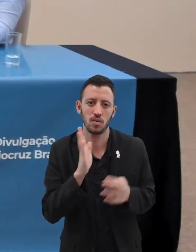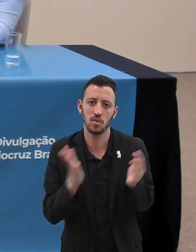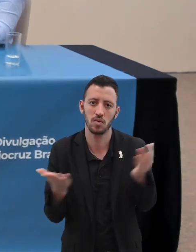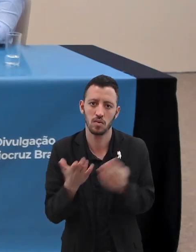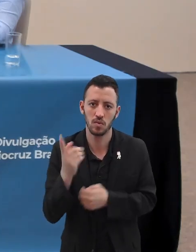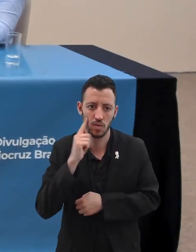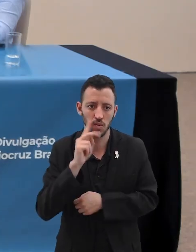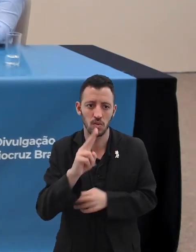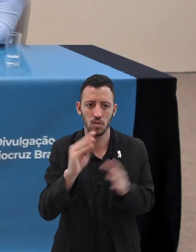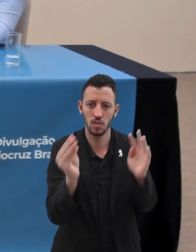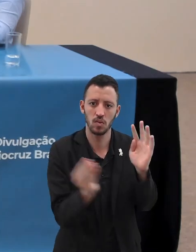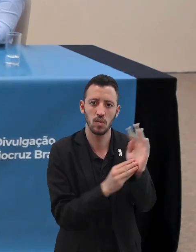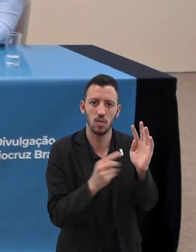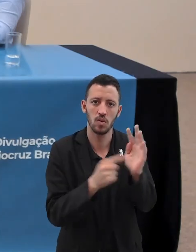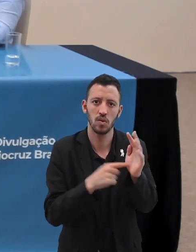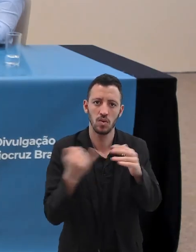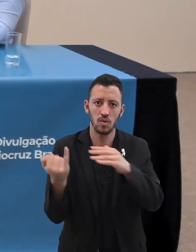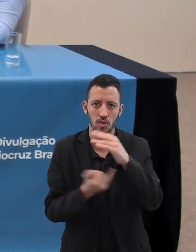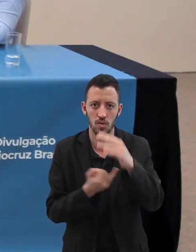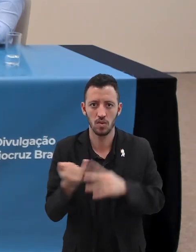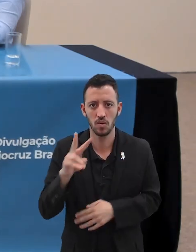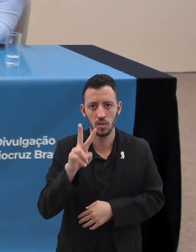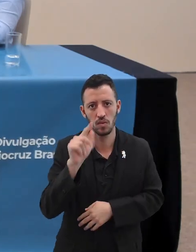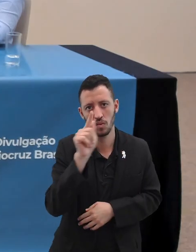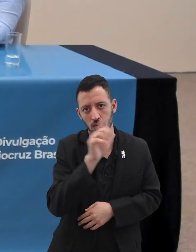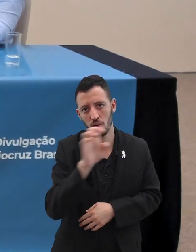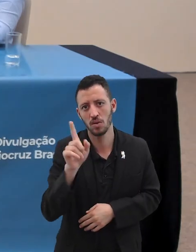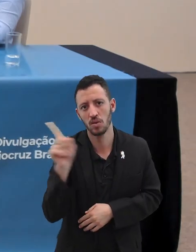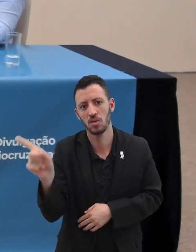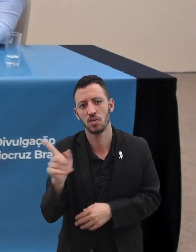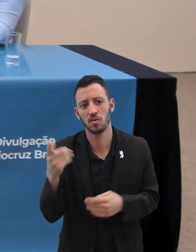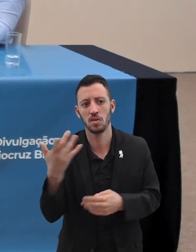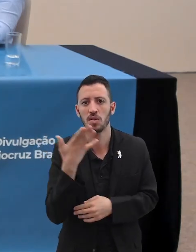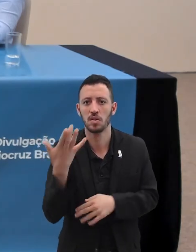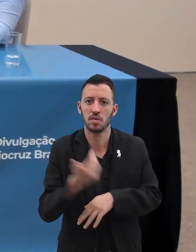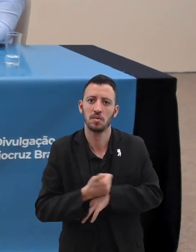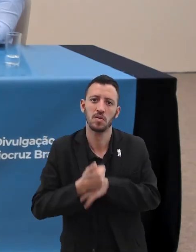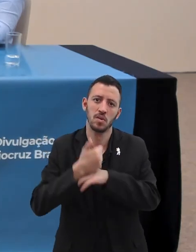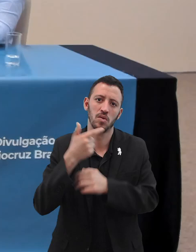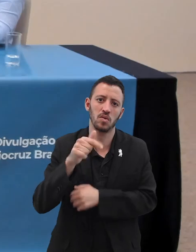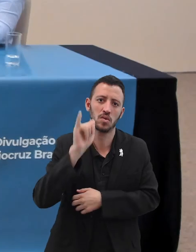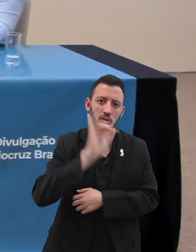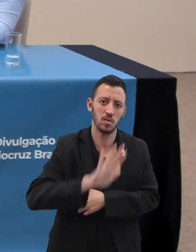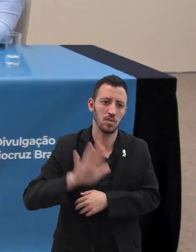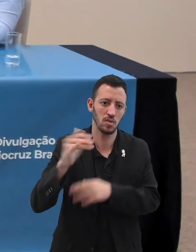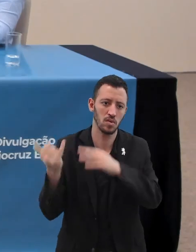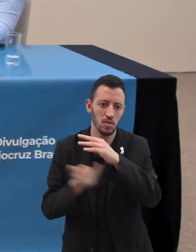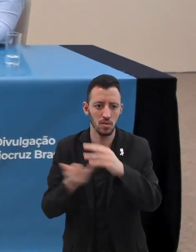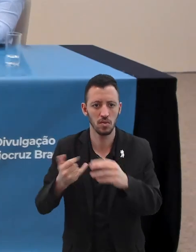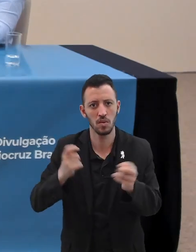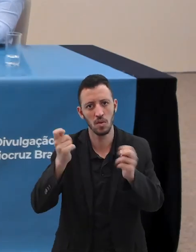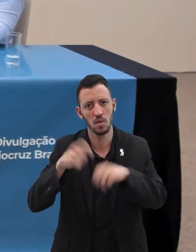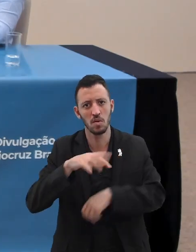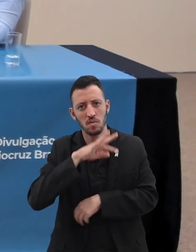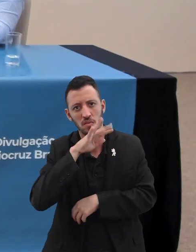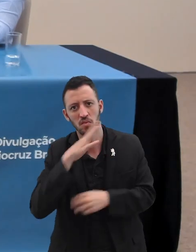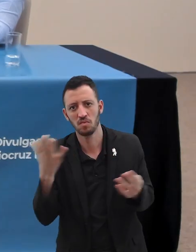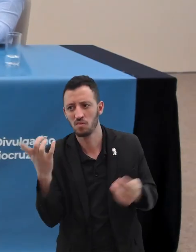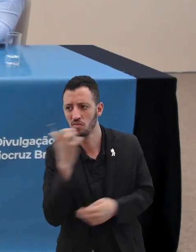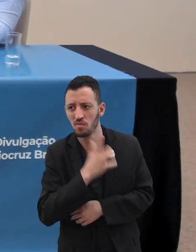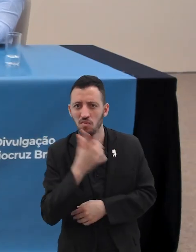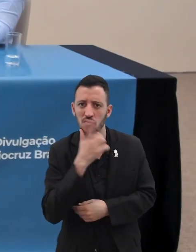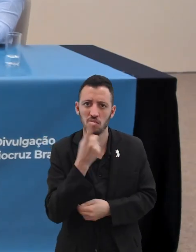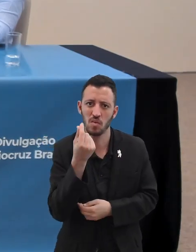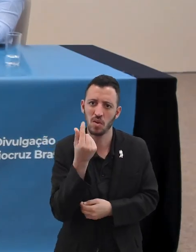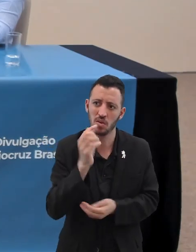indiretas, porque se eu ponho o logo da instituição, da Vale do Rio Doce, que está querendo muito melhorar a sua imagem institucional, que está péssima, e ganha